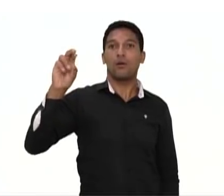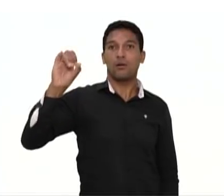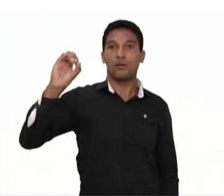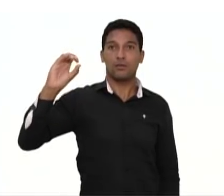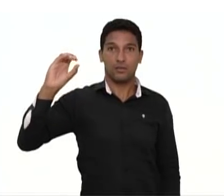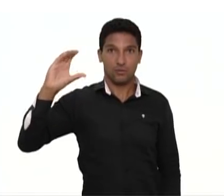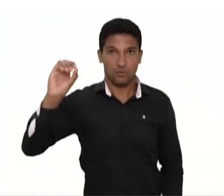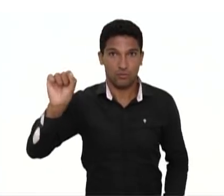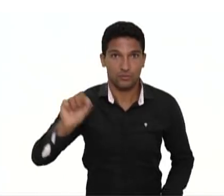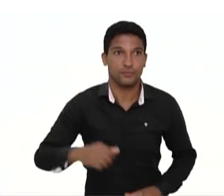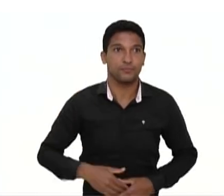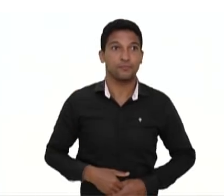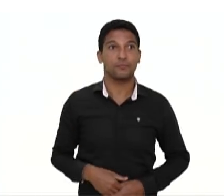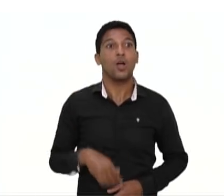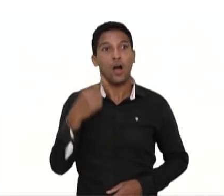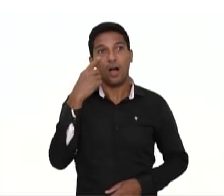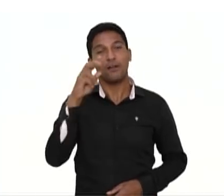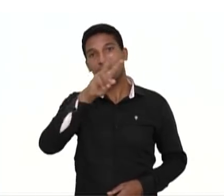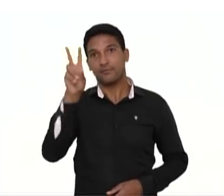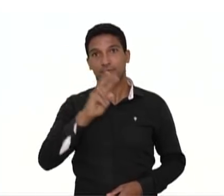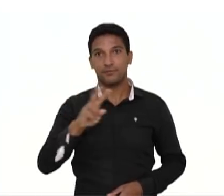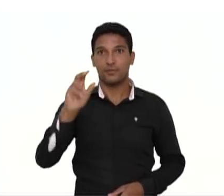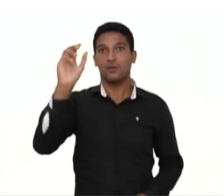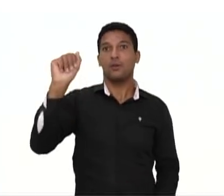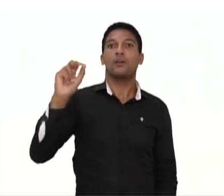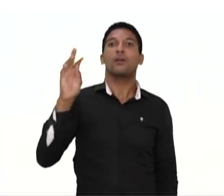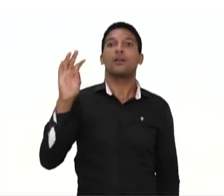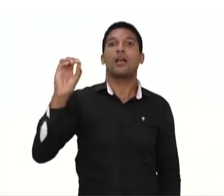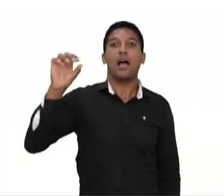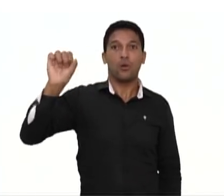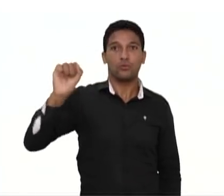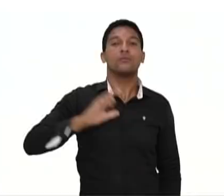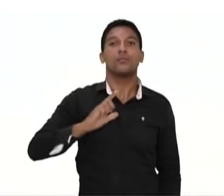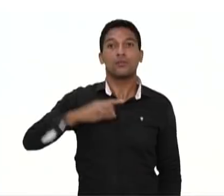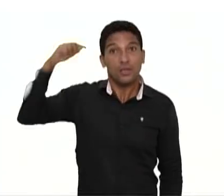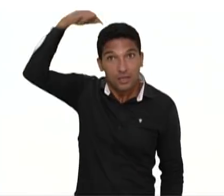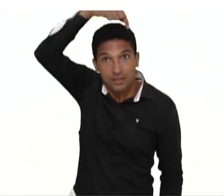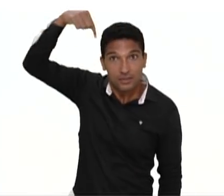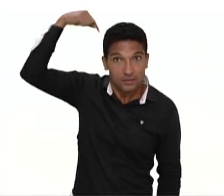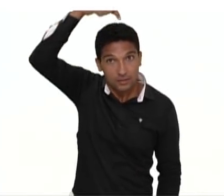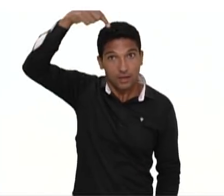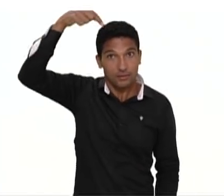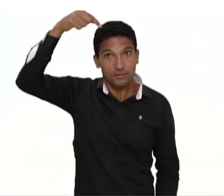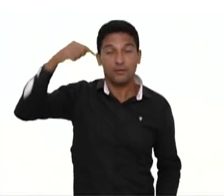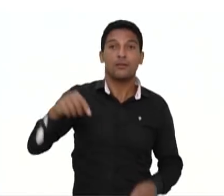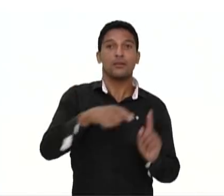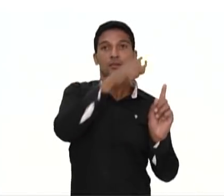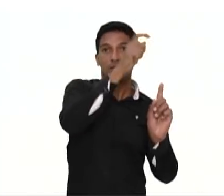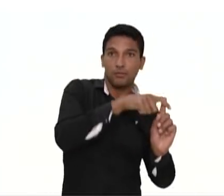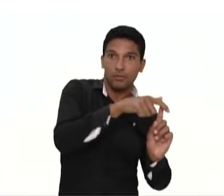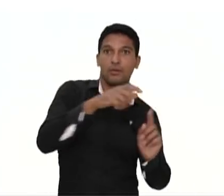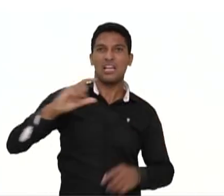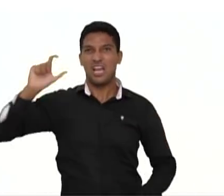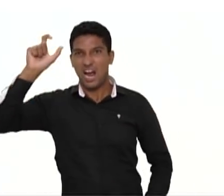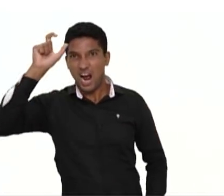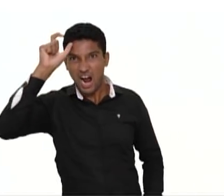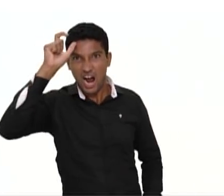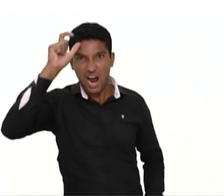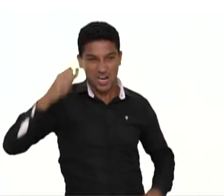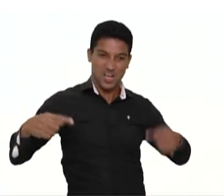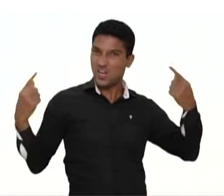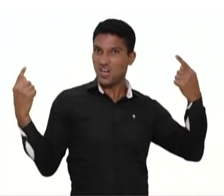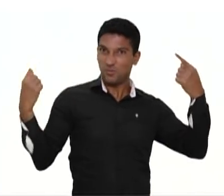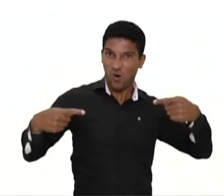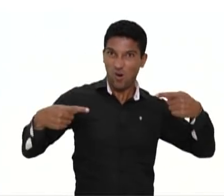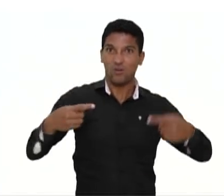Autos com personagens alegóricos, né, santos, demônios, mostra a luta do bem e mal, pecados